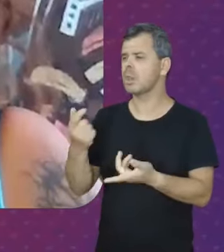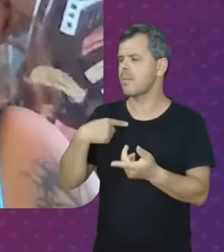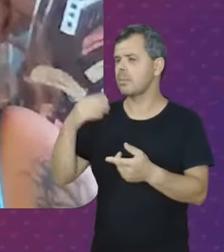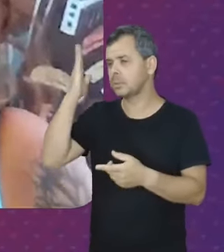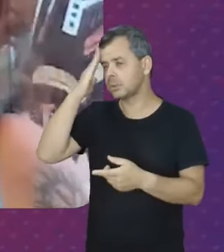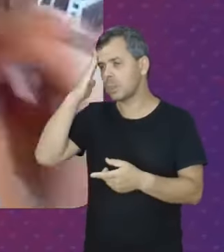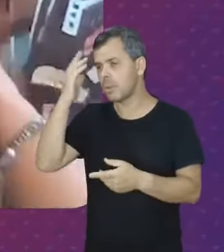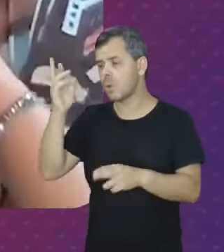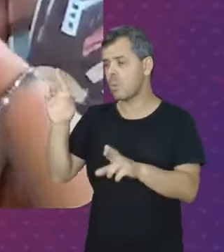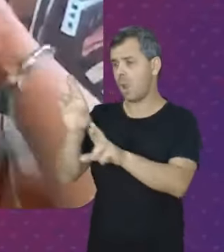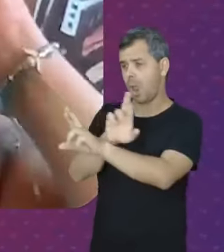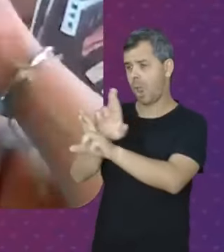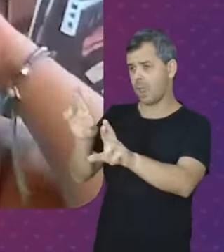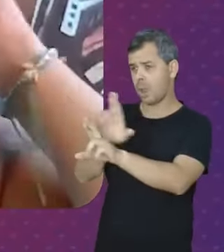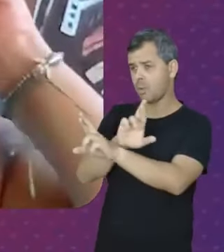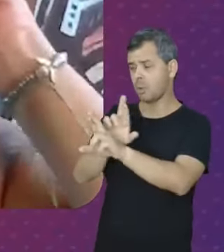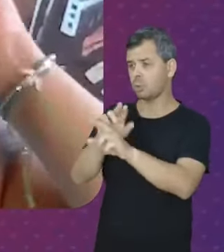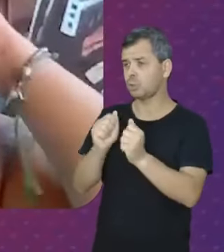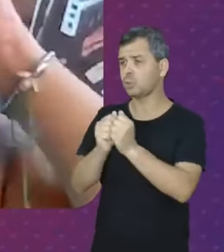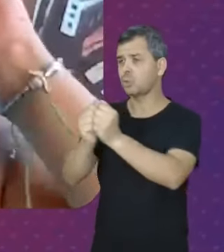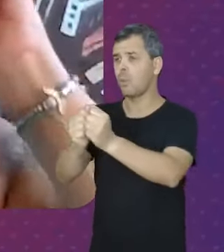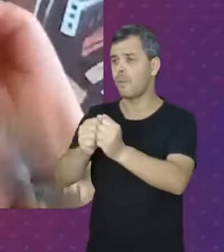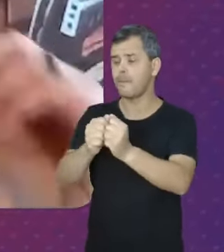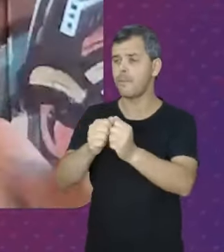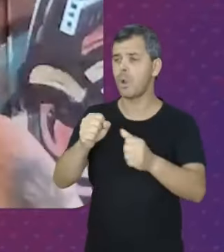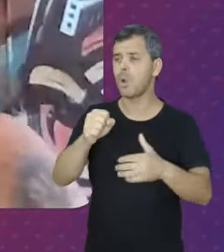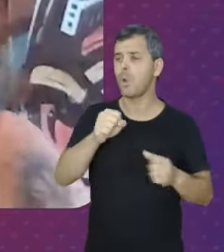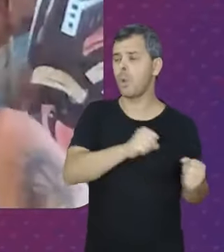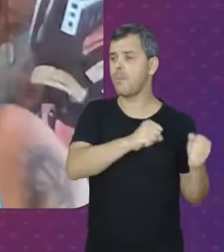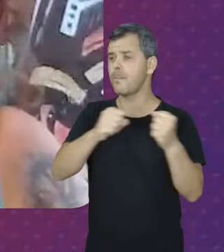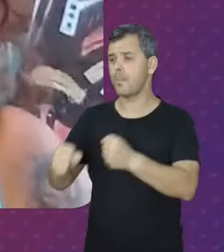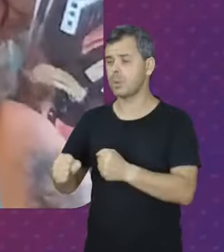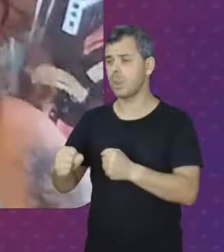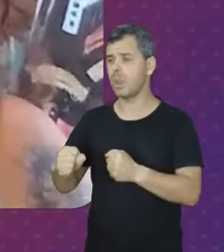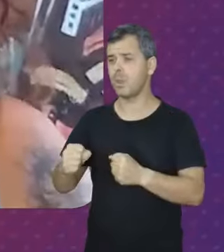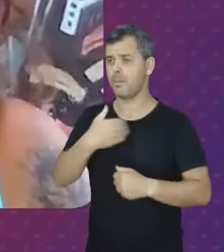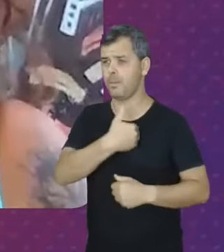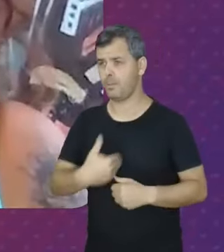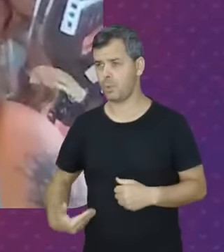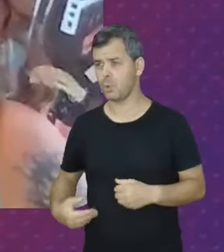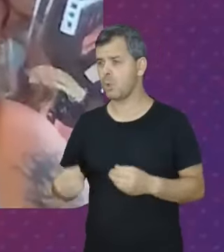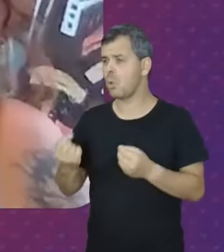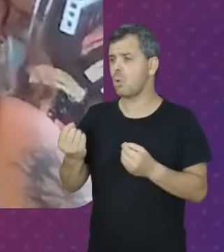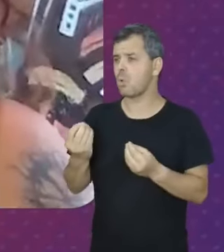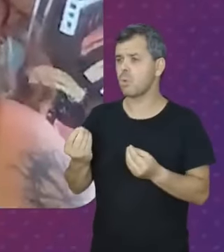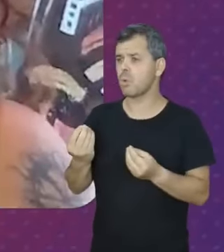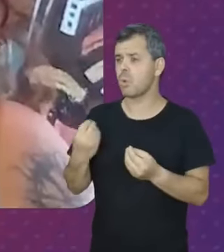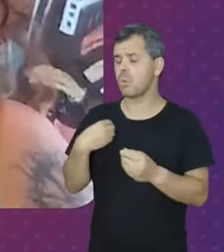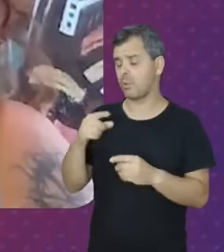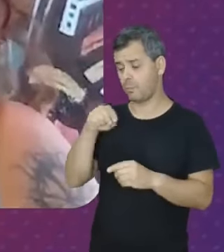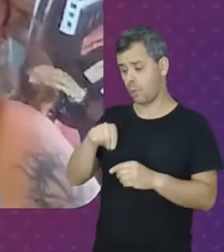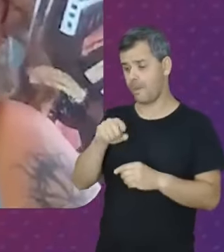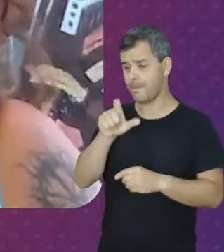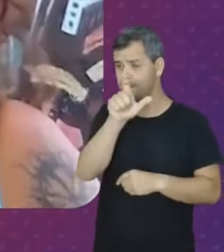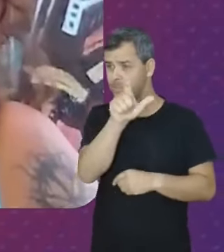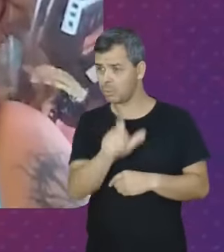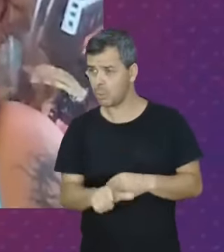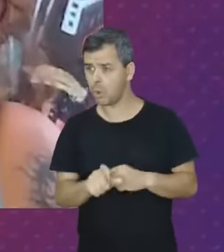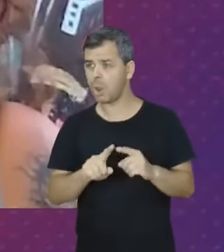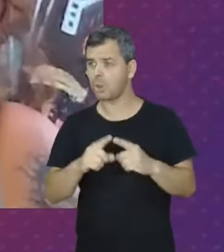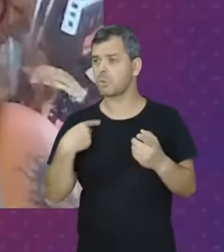essa relação junto com o poder público. Como que ele não se torna um ente